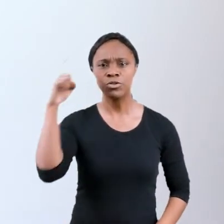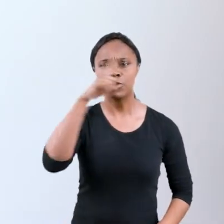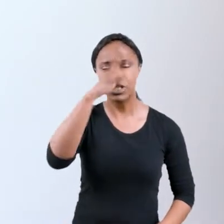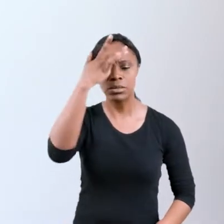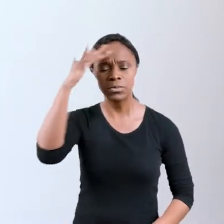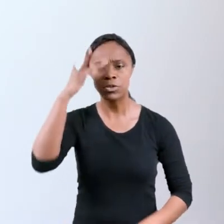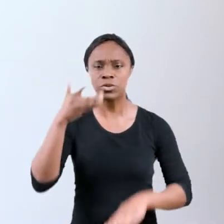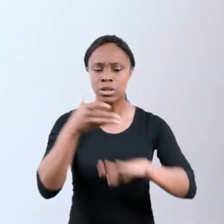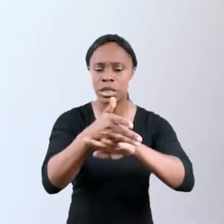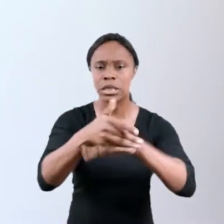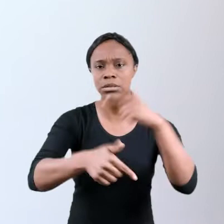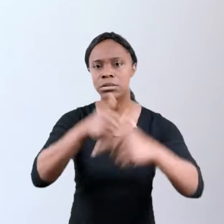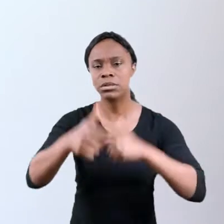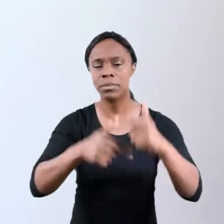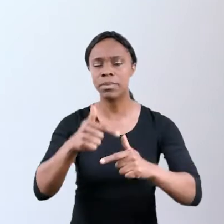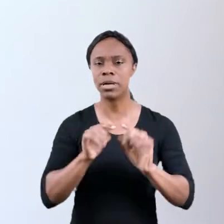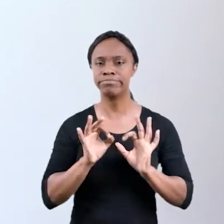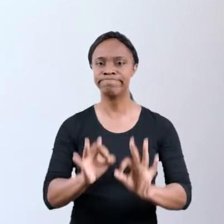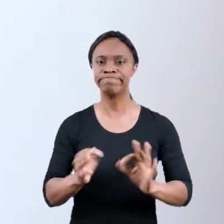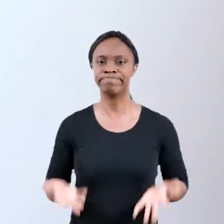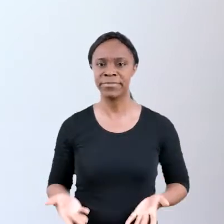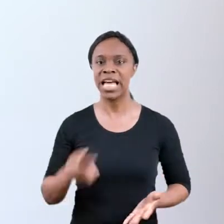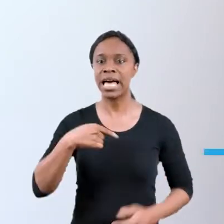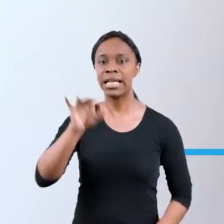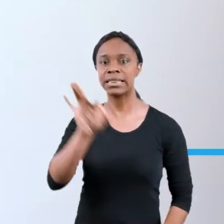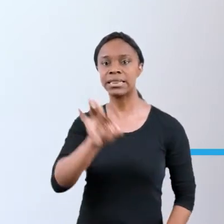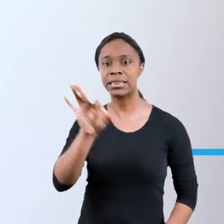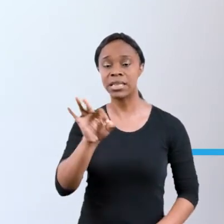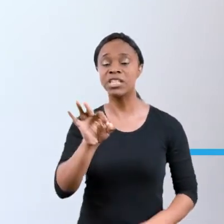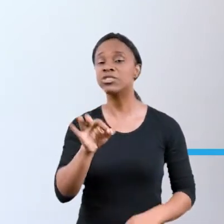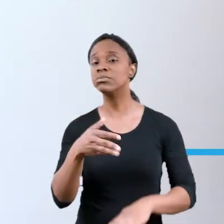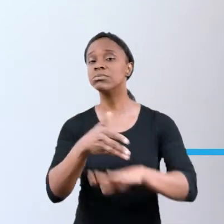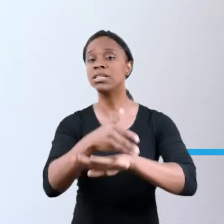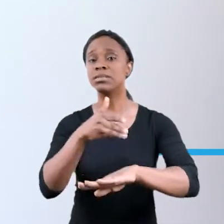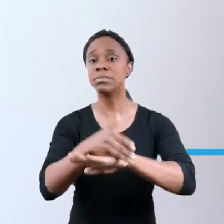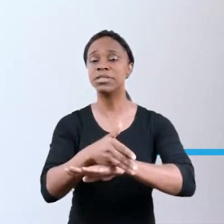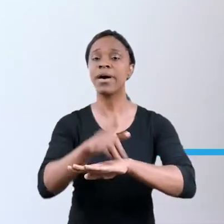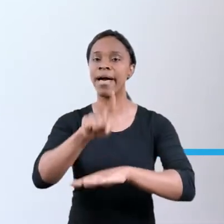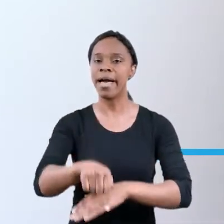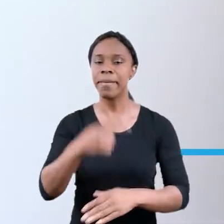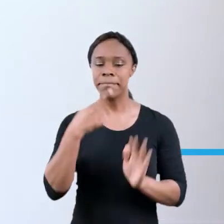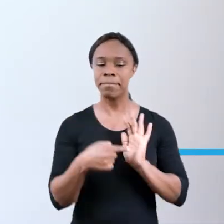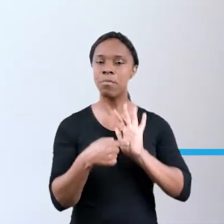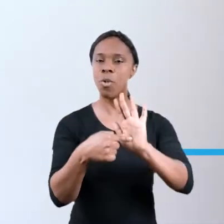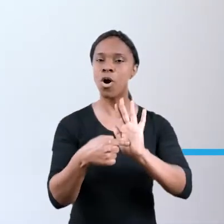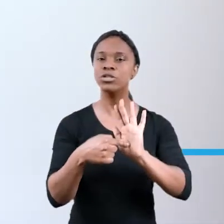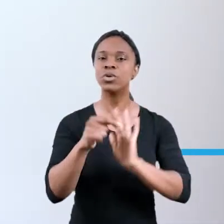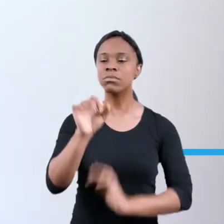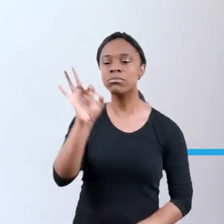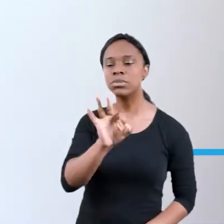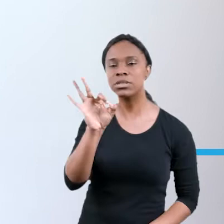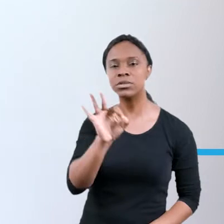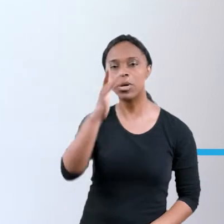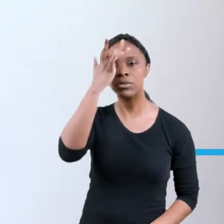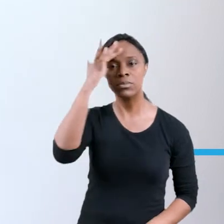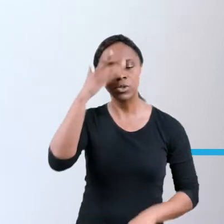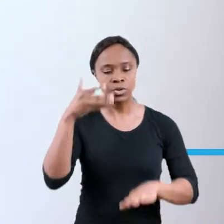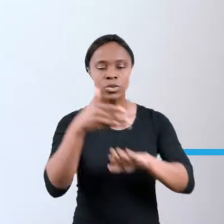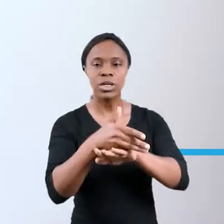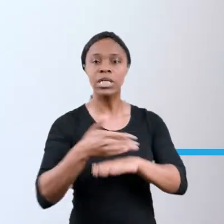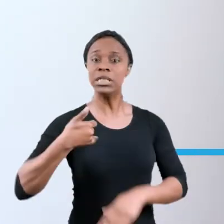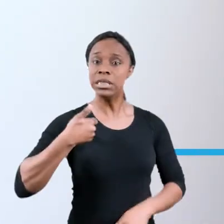população ao mercado de trabalho é a taxa de participação. É ela que mostra o percentual de pessoas que têm idade